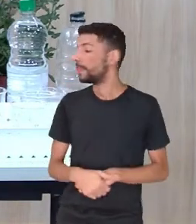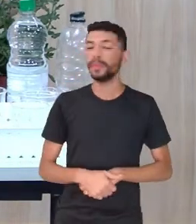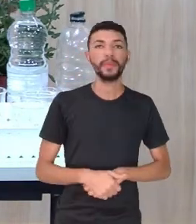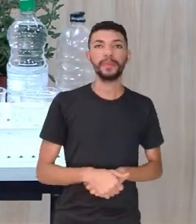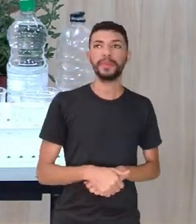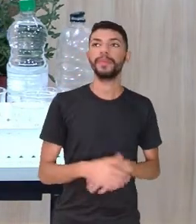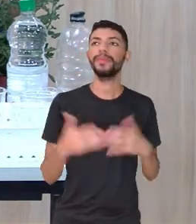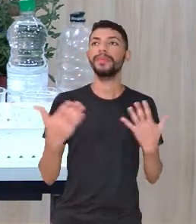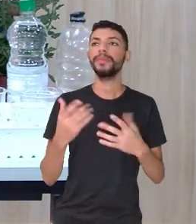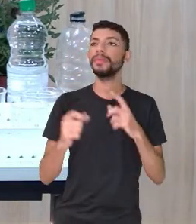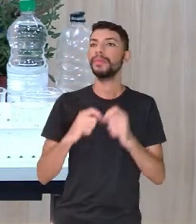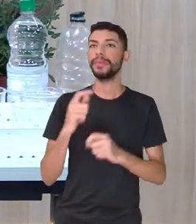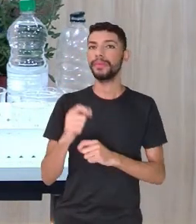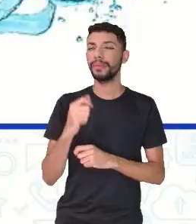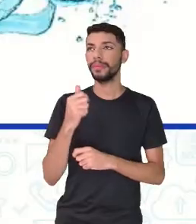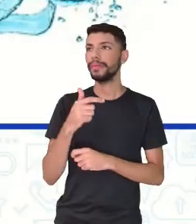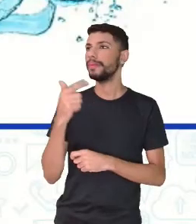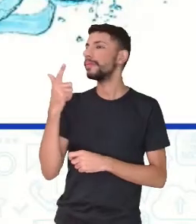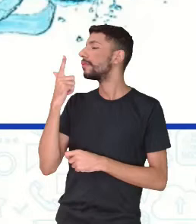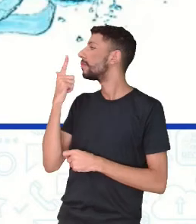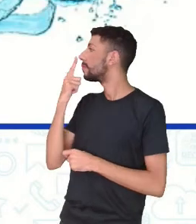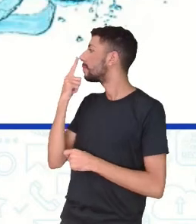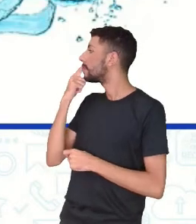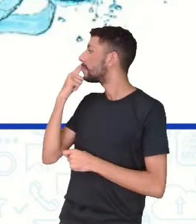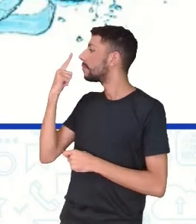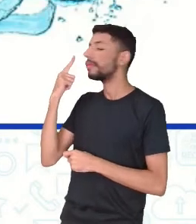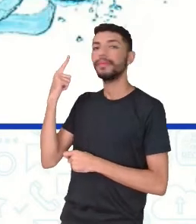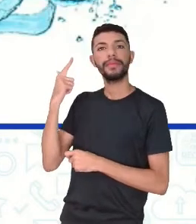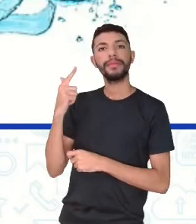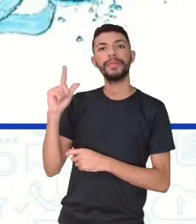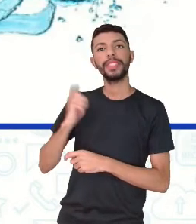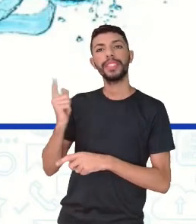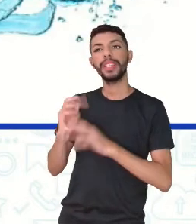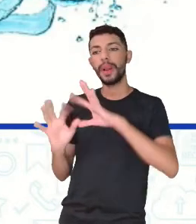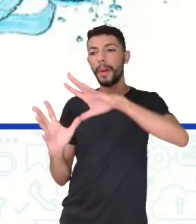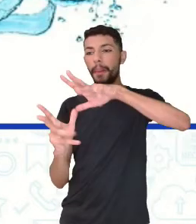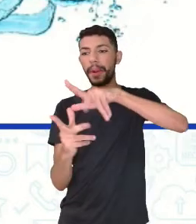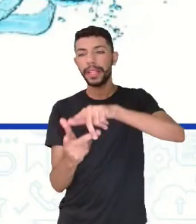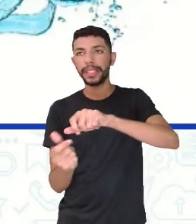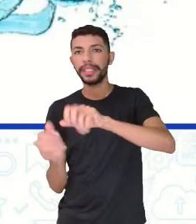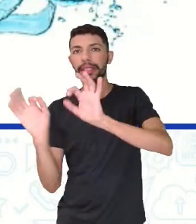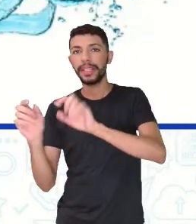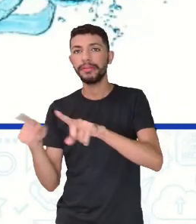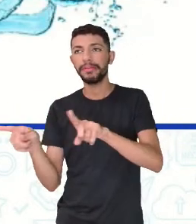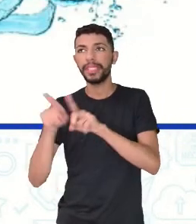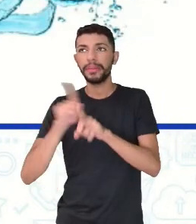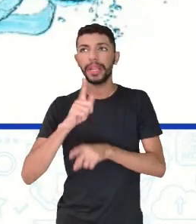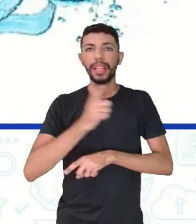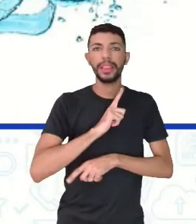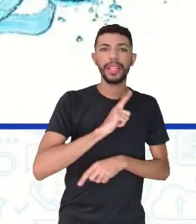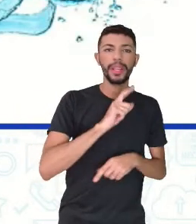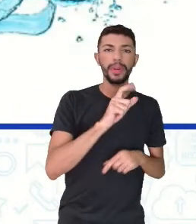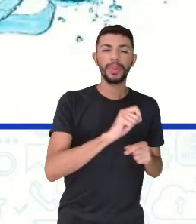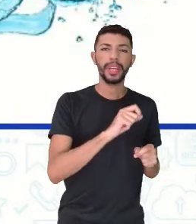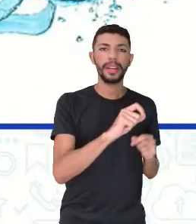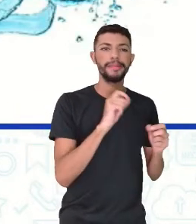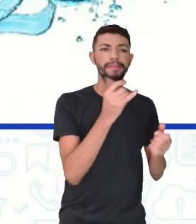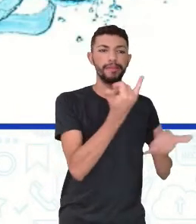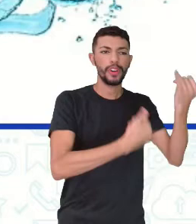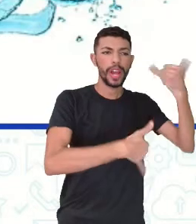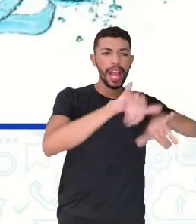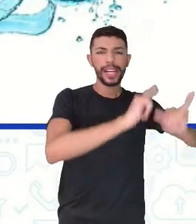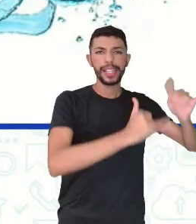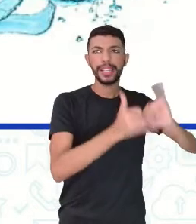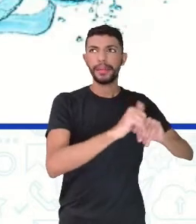agora? Ah, professora, está aí o planeta e do lado, né, está aí uma fórmula química feita